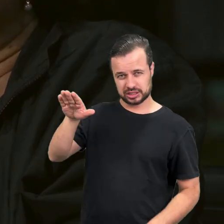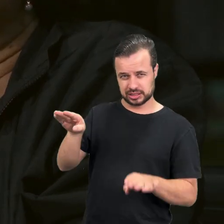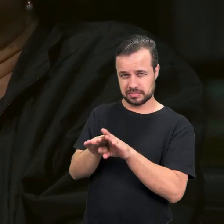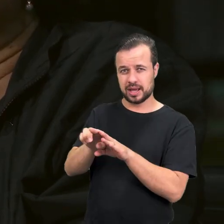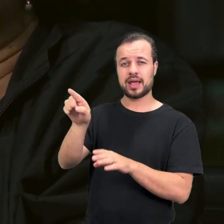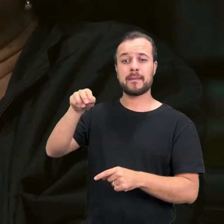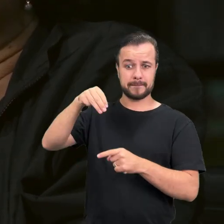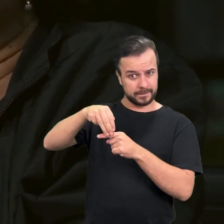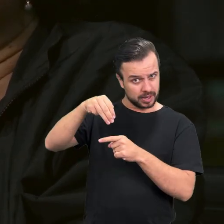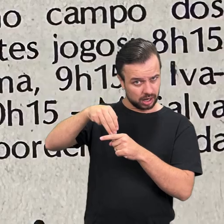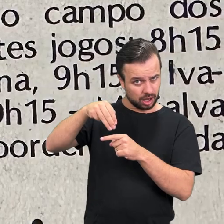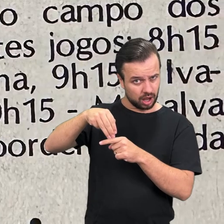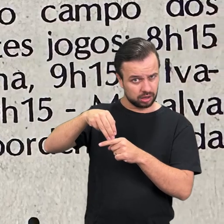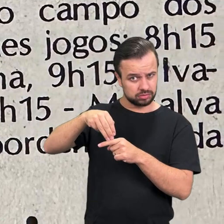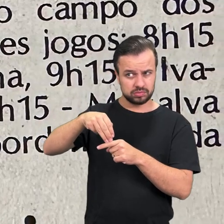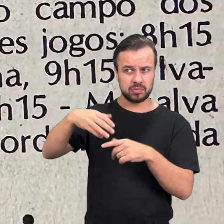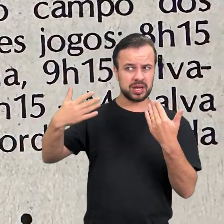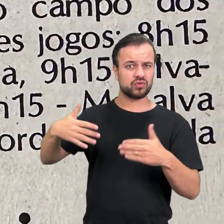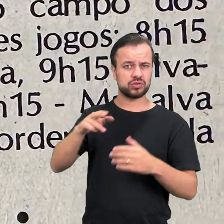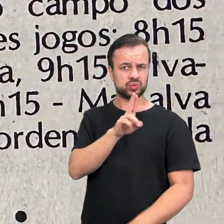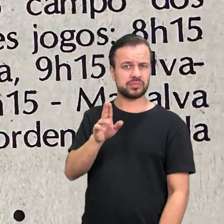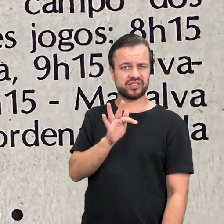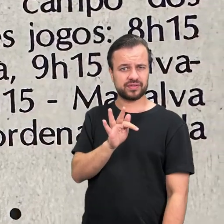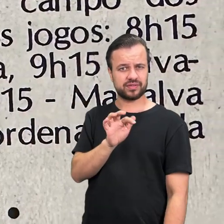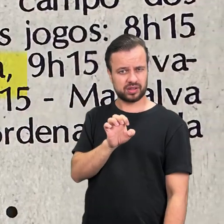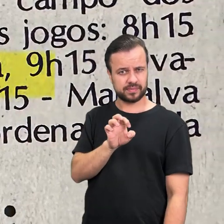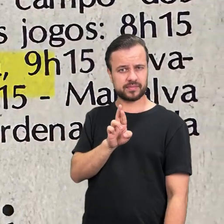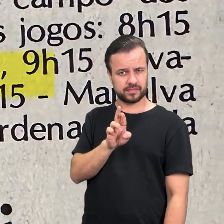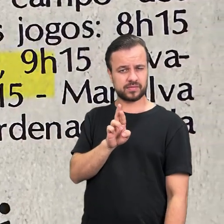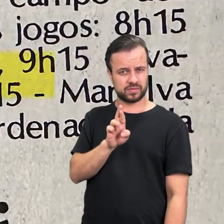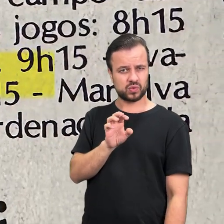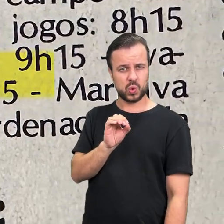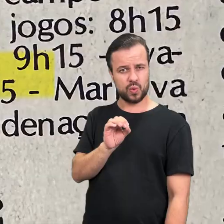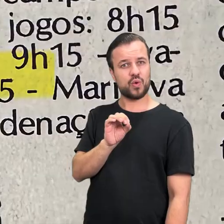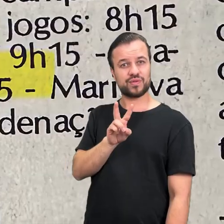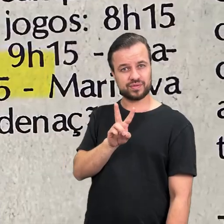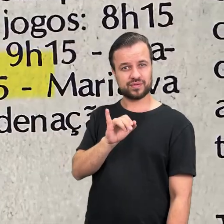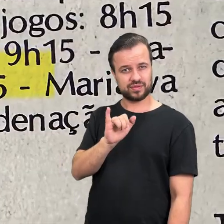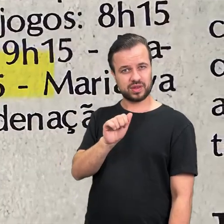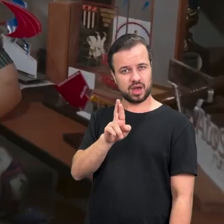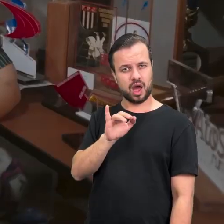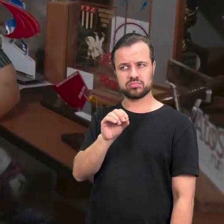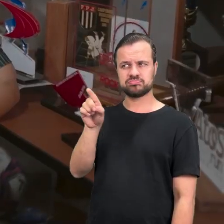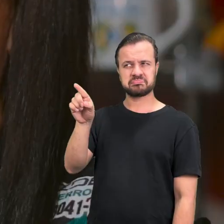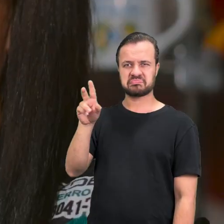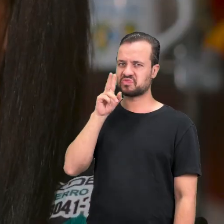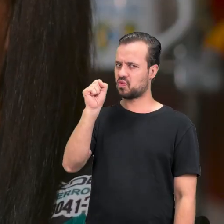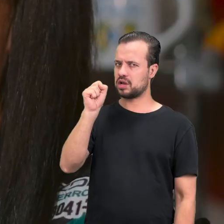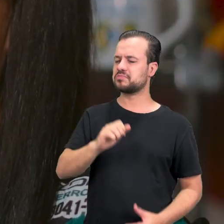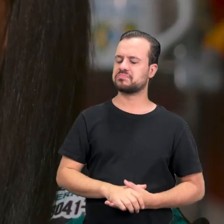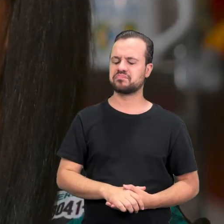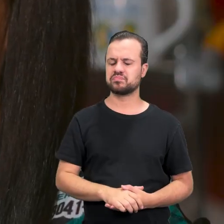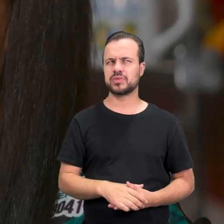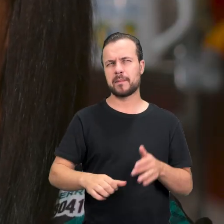forte de Maringá. Esse era um dos mais fortes, o Maringá. O Ferroviária e o Cianorte. O primeiro torneio que